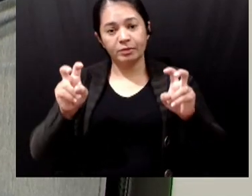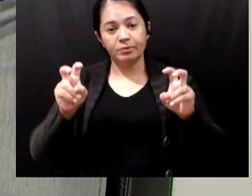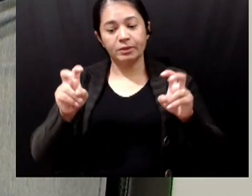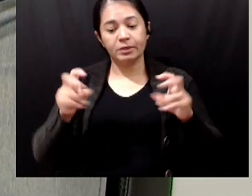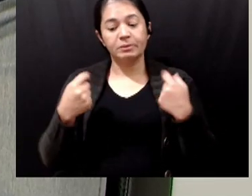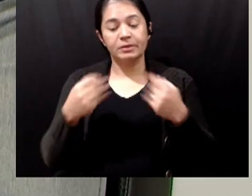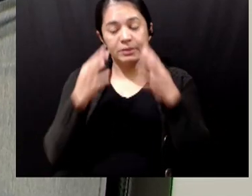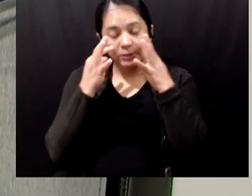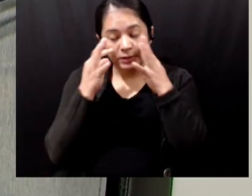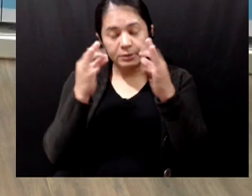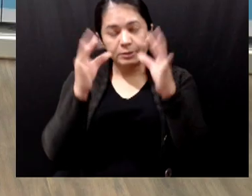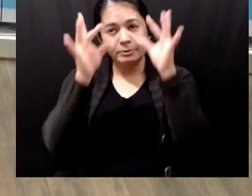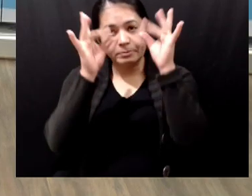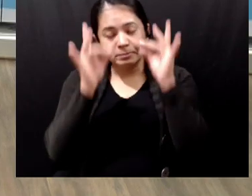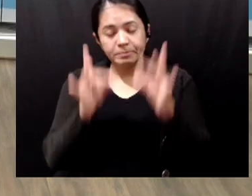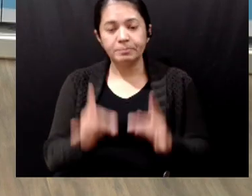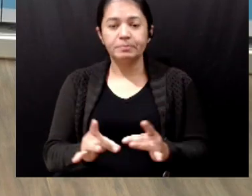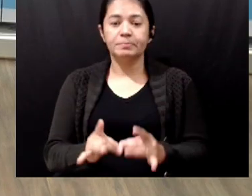ele.